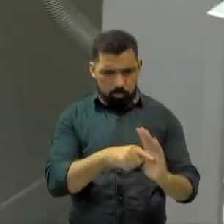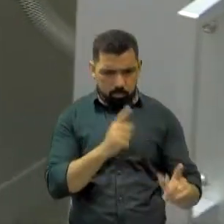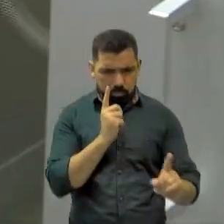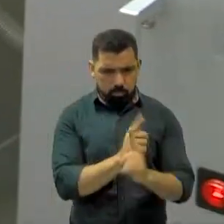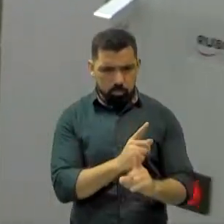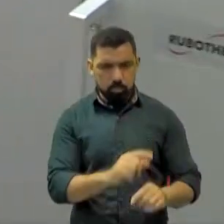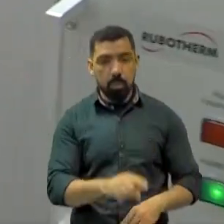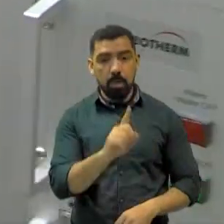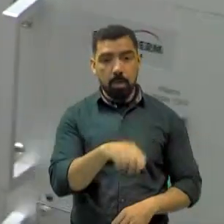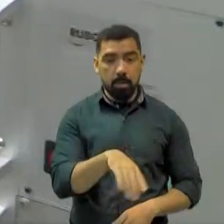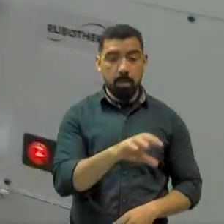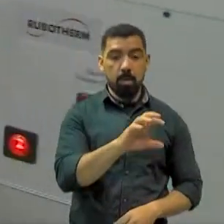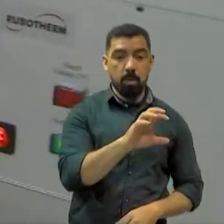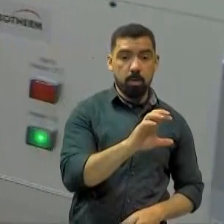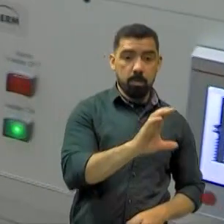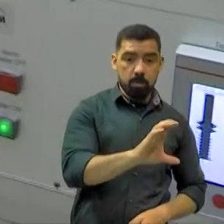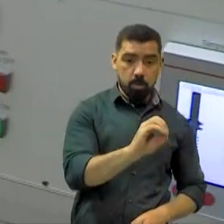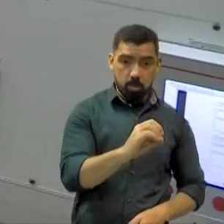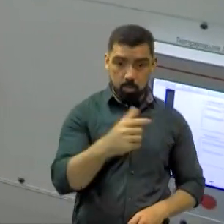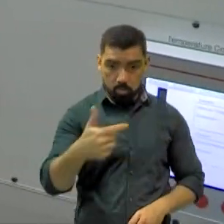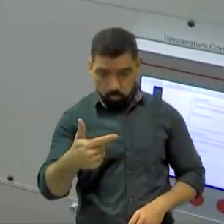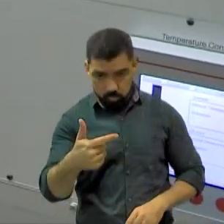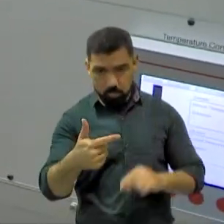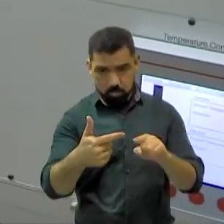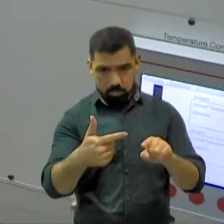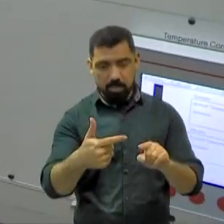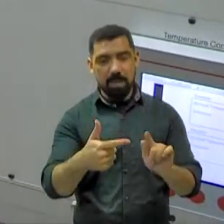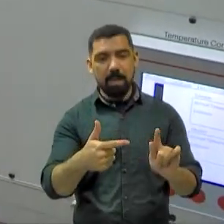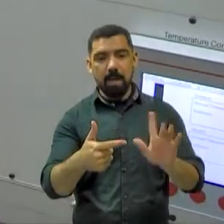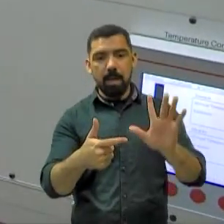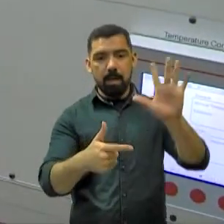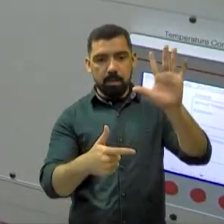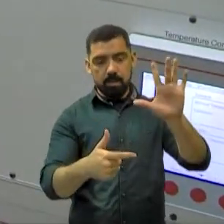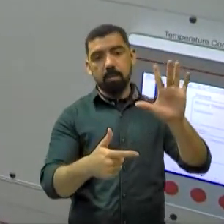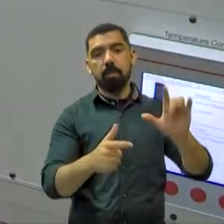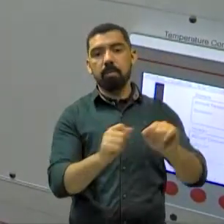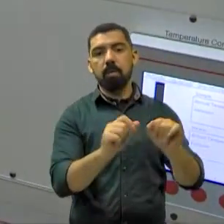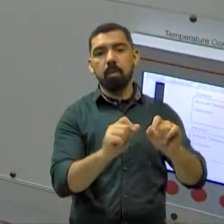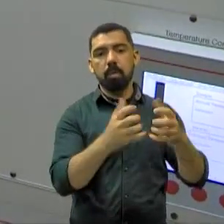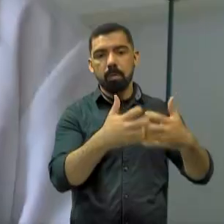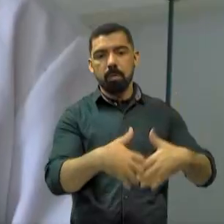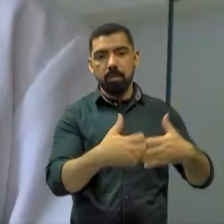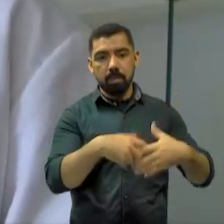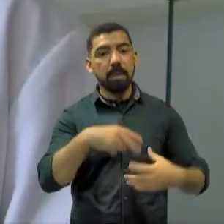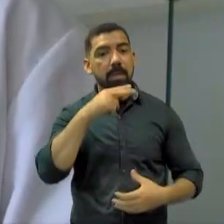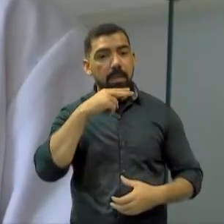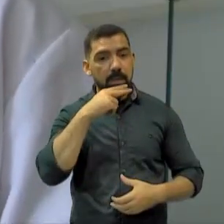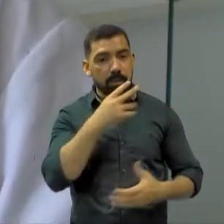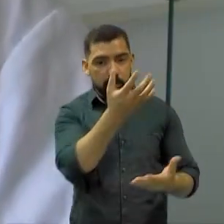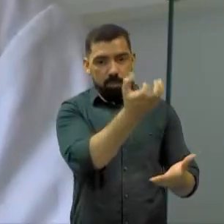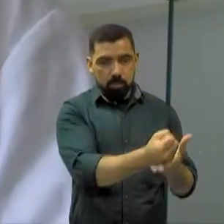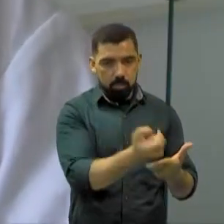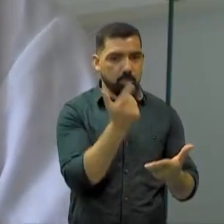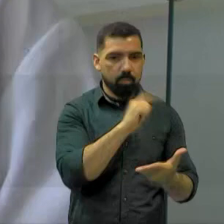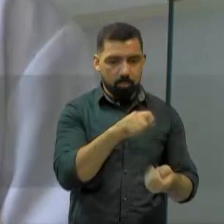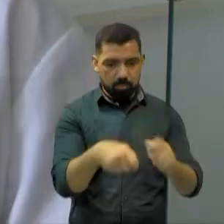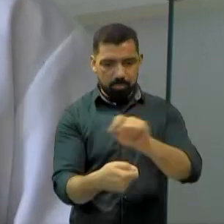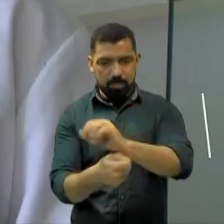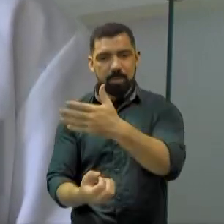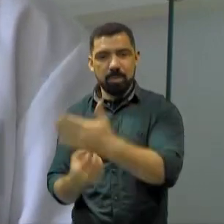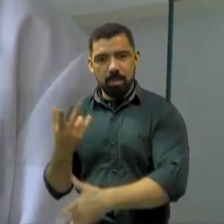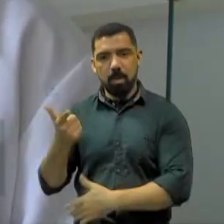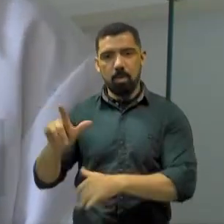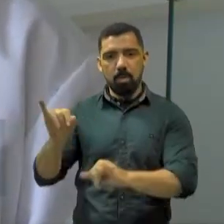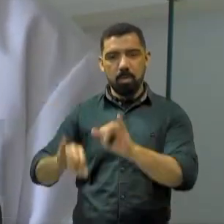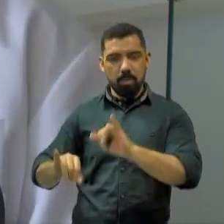dióxido de carbono de gases provenientes da combustão da biomassa da cana-de-açúcar. A gente propõe estudar